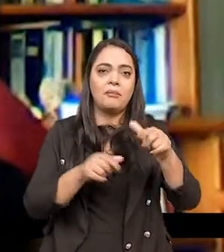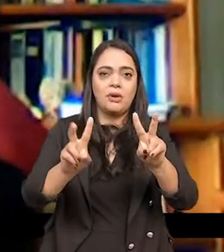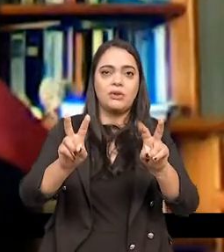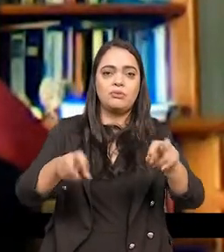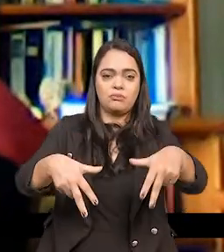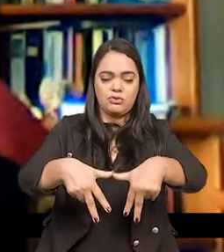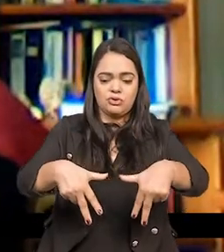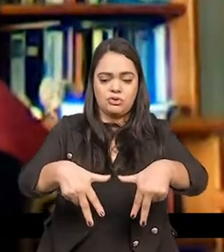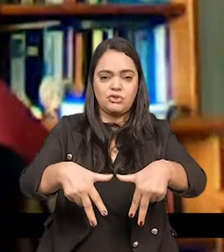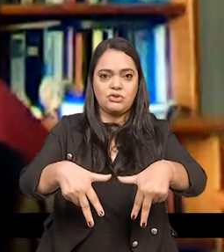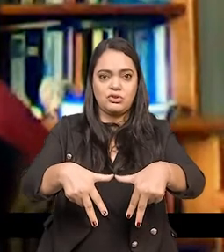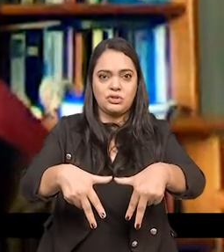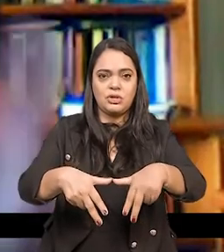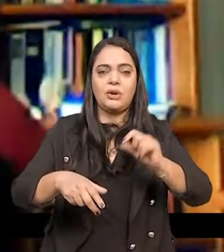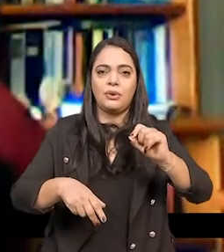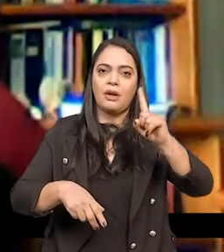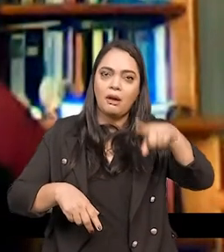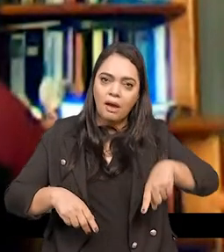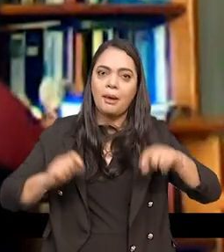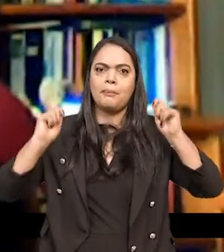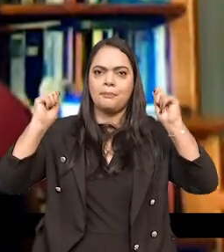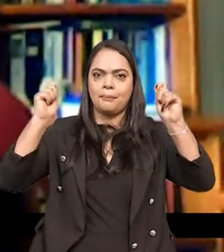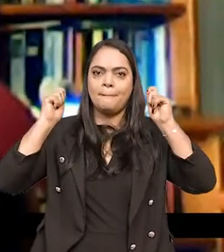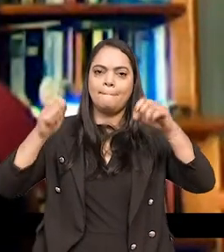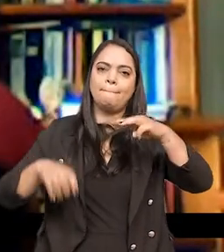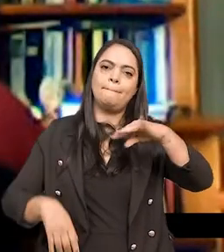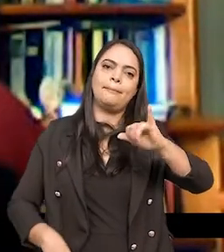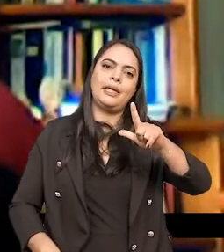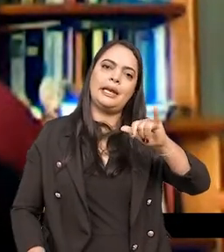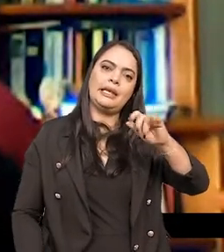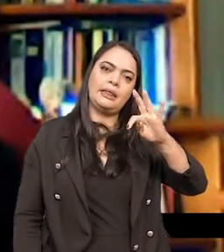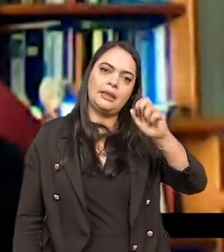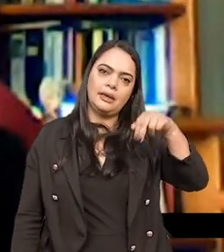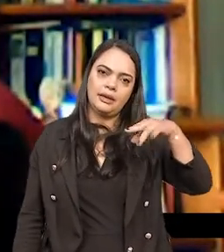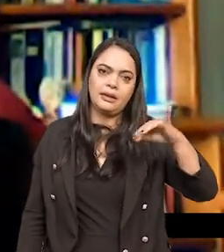gênero, trabalhar com isso quer dizer militância.